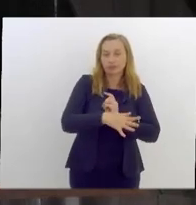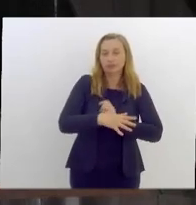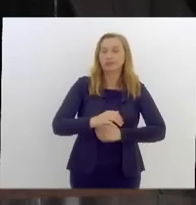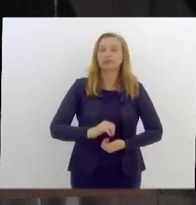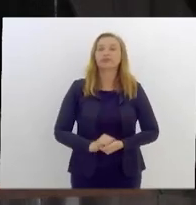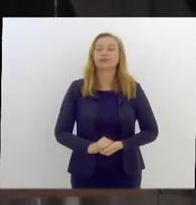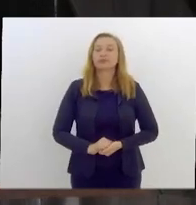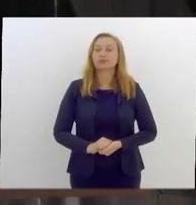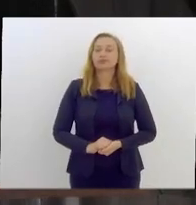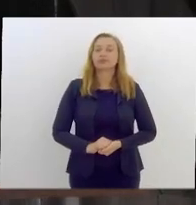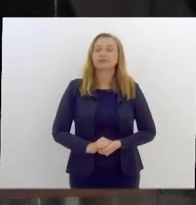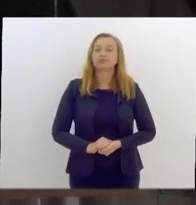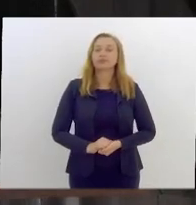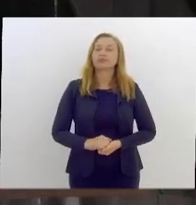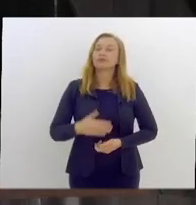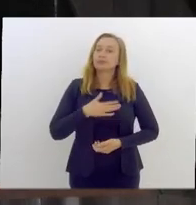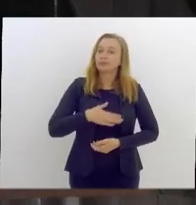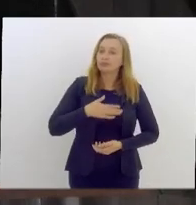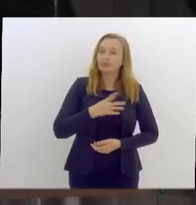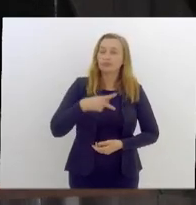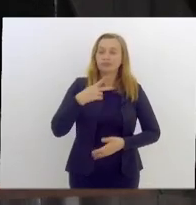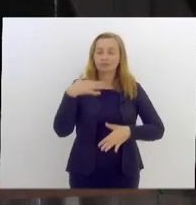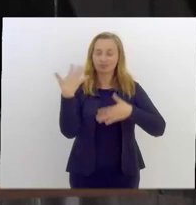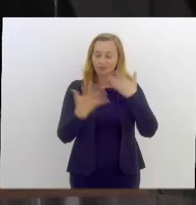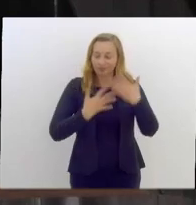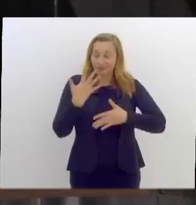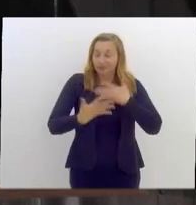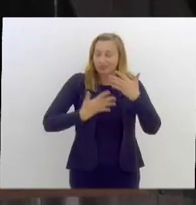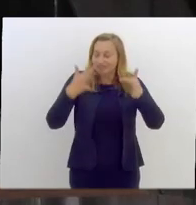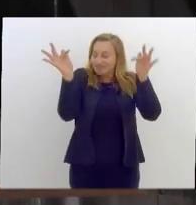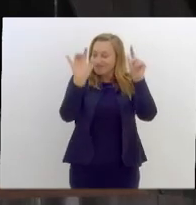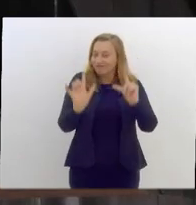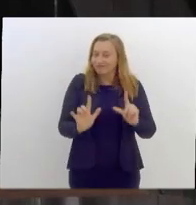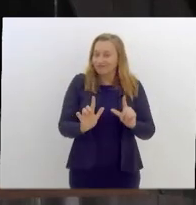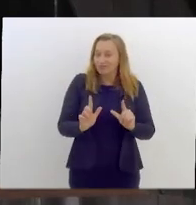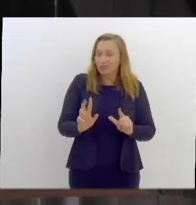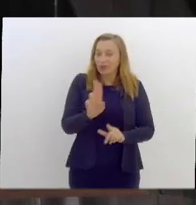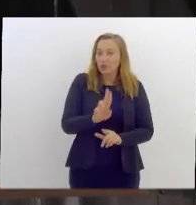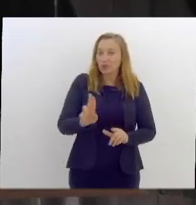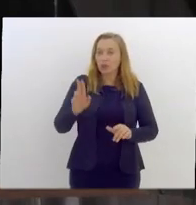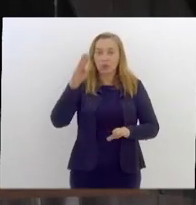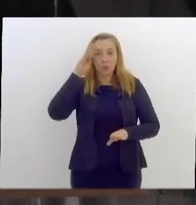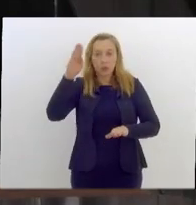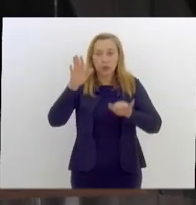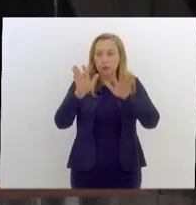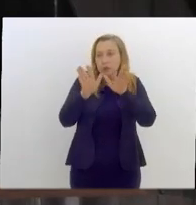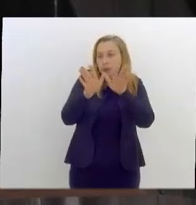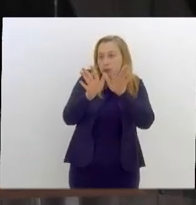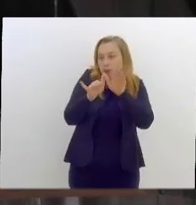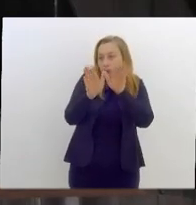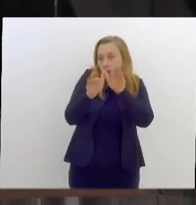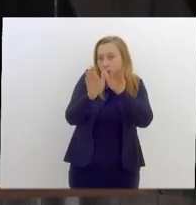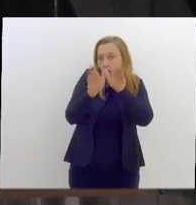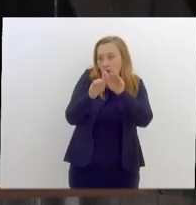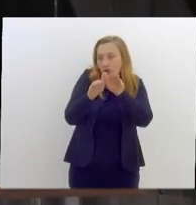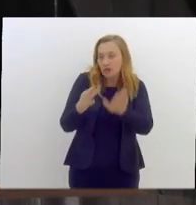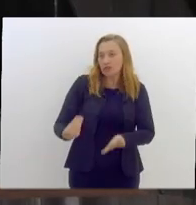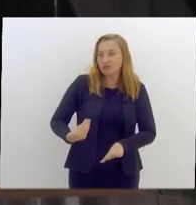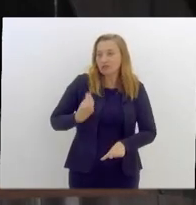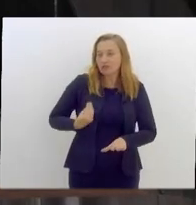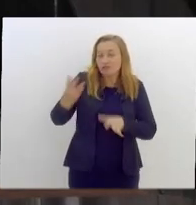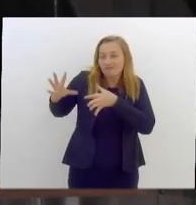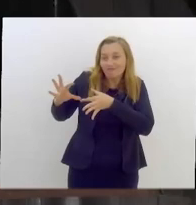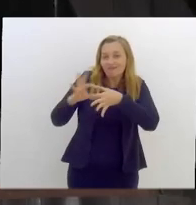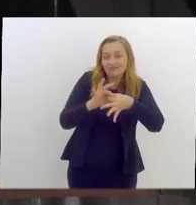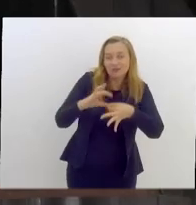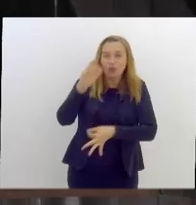forma, gostaria de expressar a minha felicidade, em nome da Força Aérea Brasileira, em manter viva a ligação